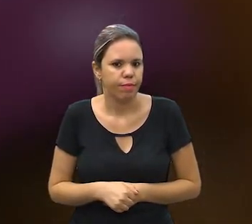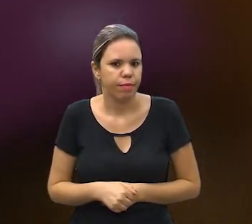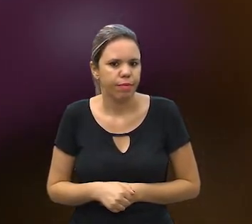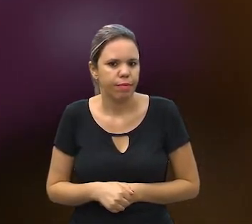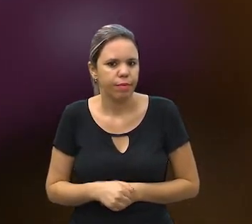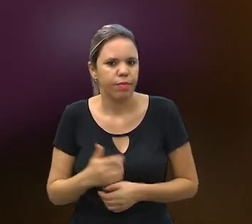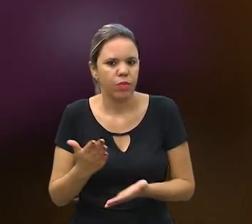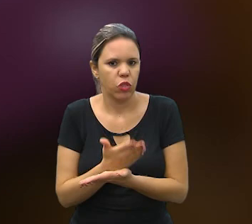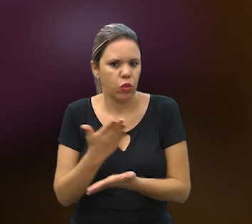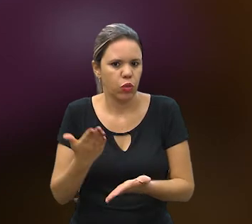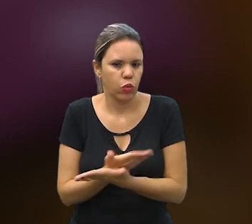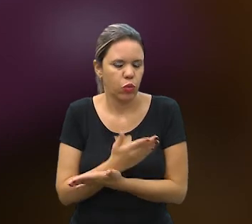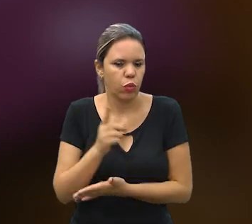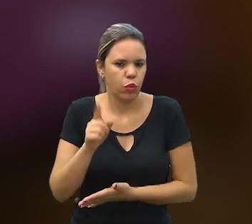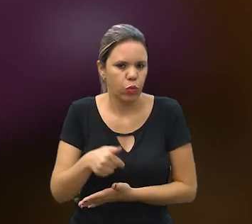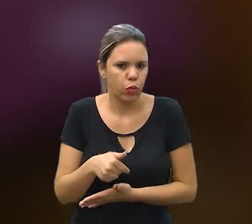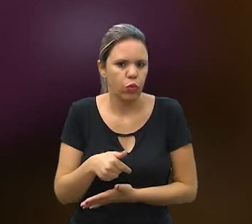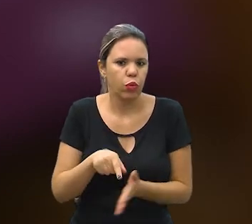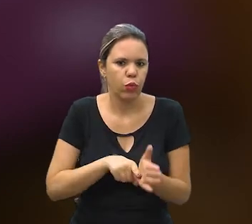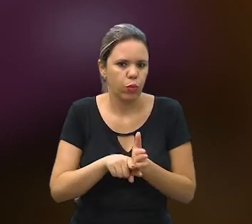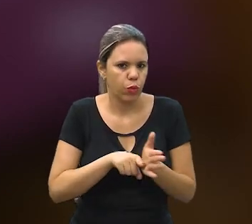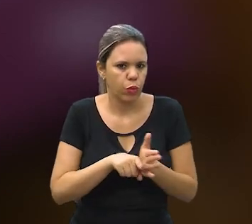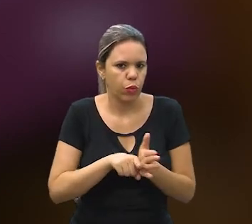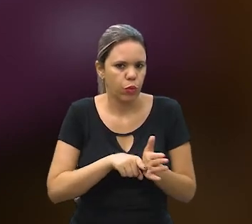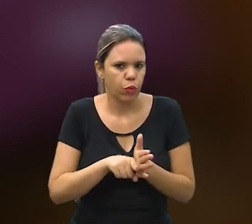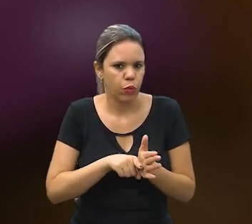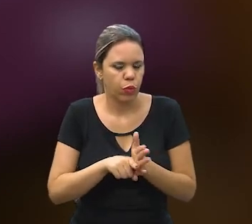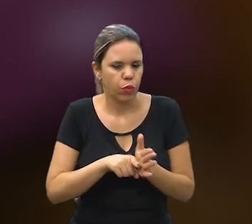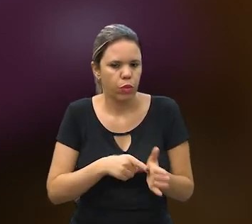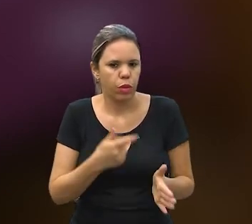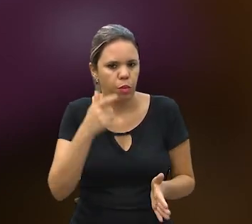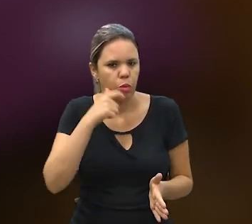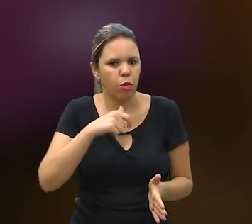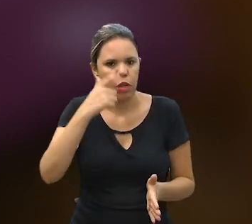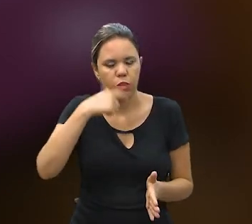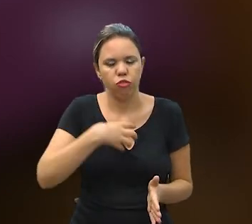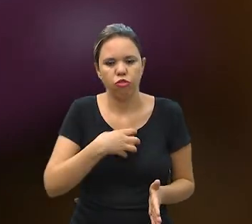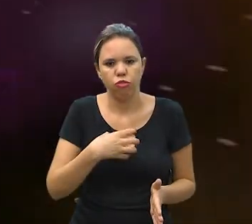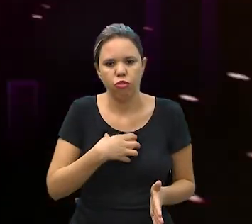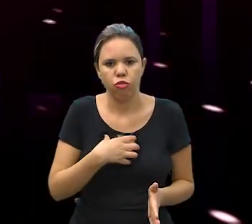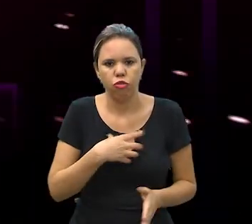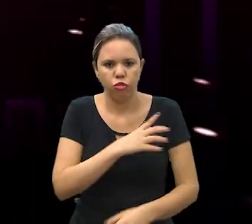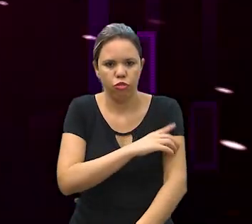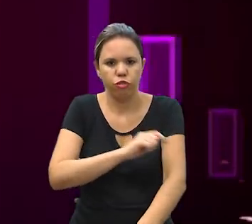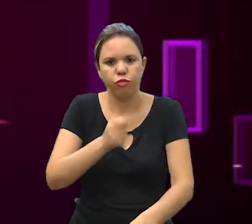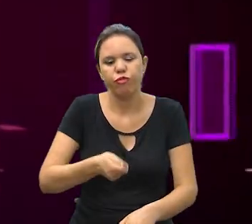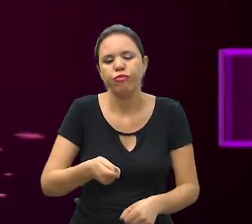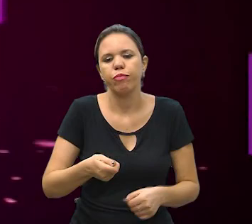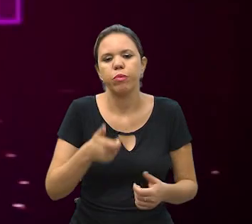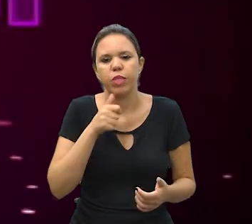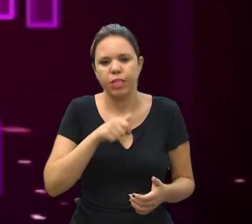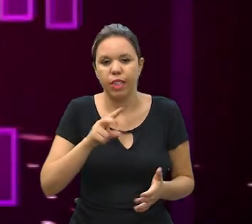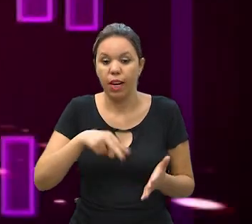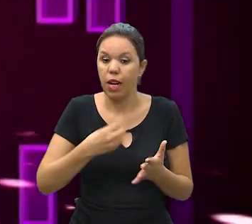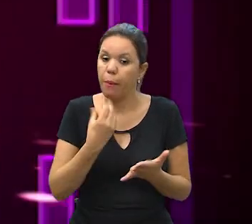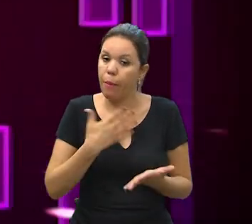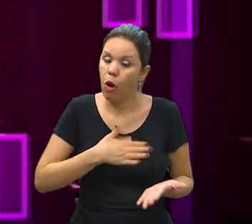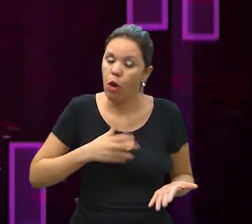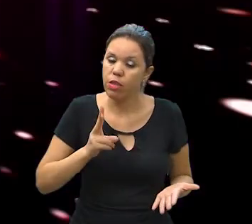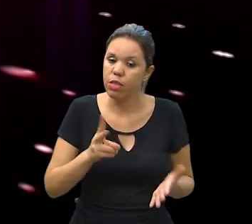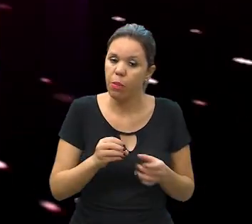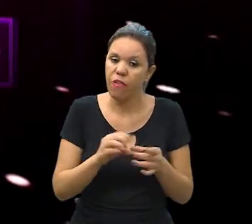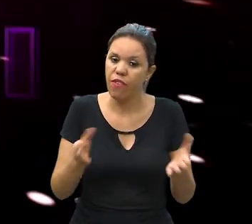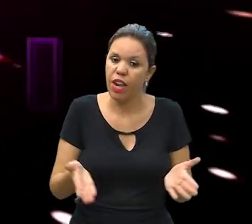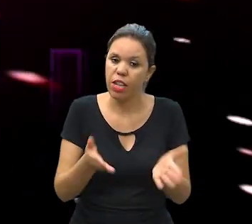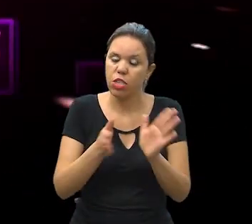editora Rocco. O livro conta os estudos sobre o sagrado feminino e o feminismo. Ler é muito bom, né?